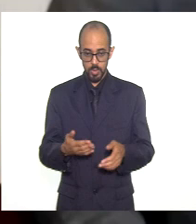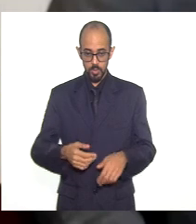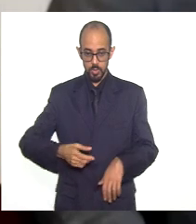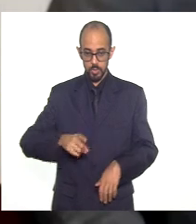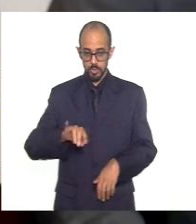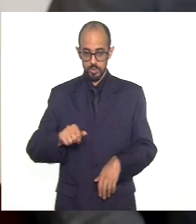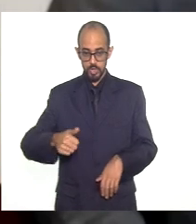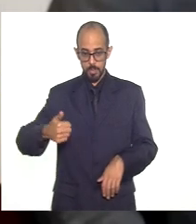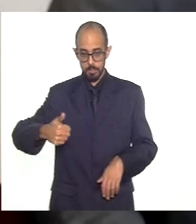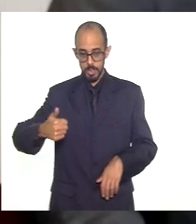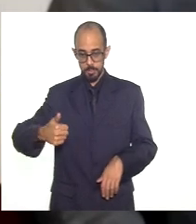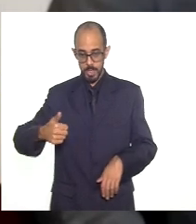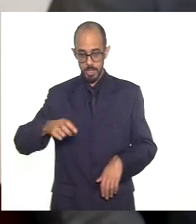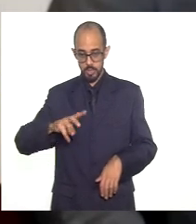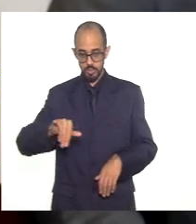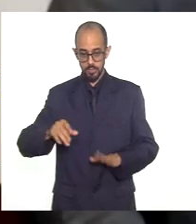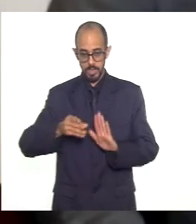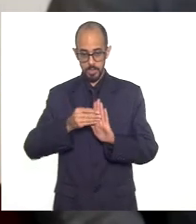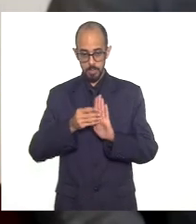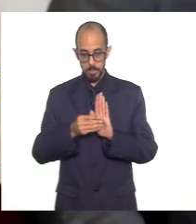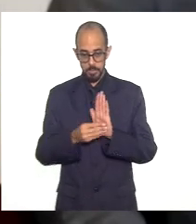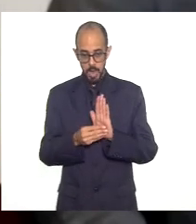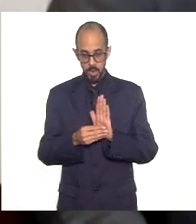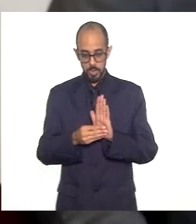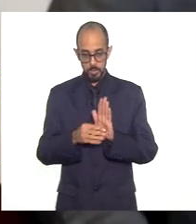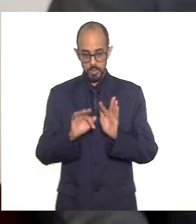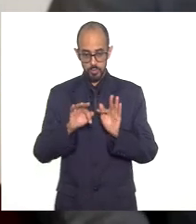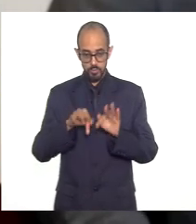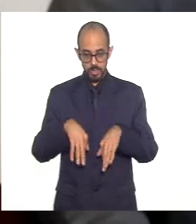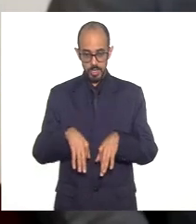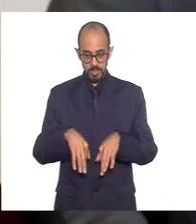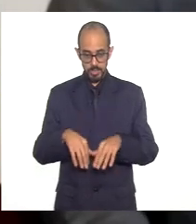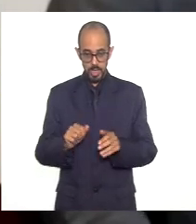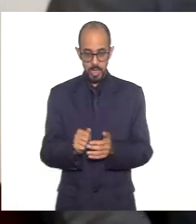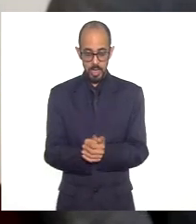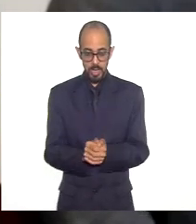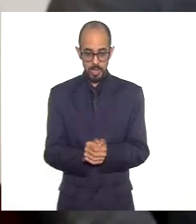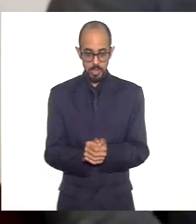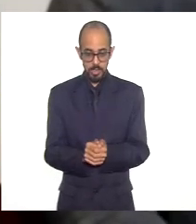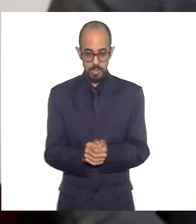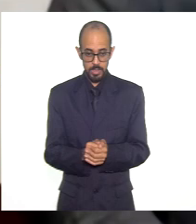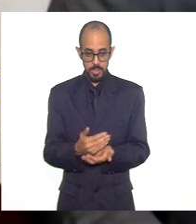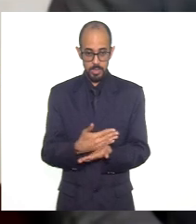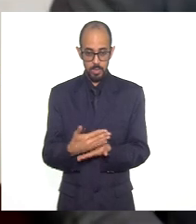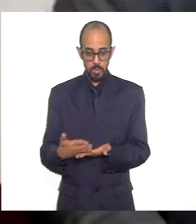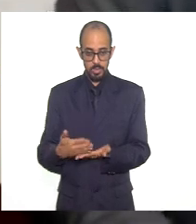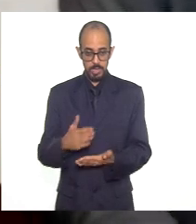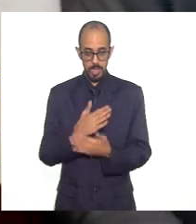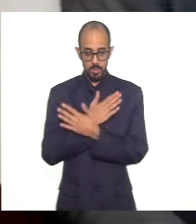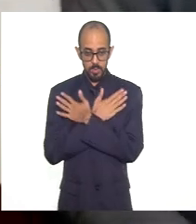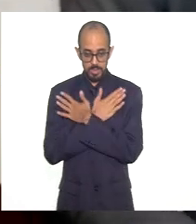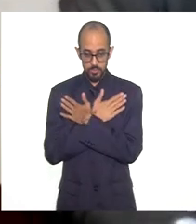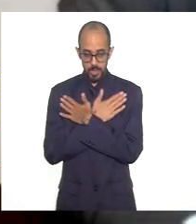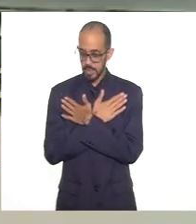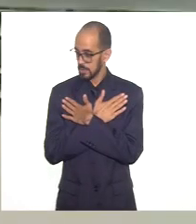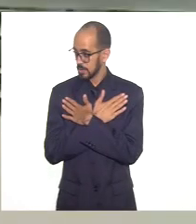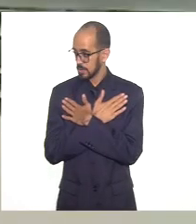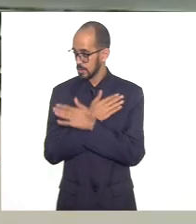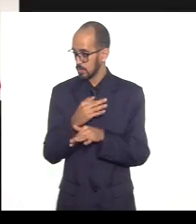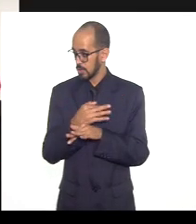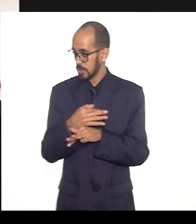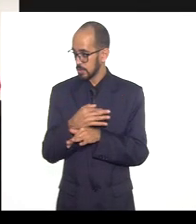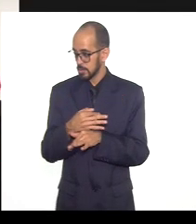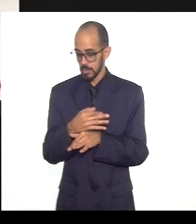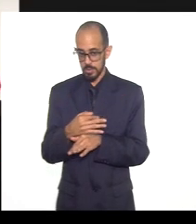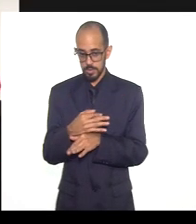uma pauta para nós encerrarmos e entrarmos no recesso. Tá ok? Só terça e